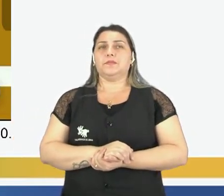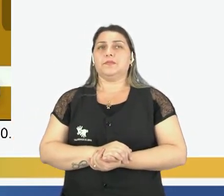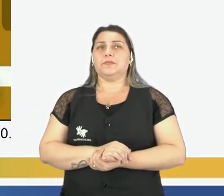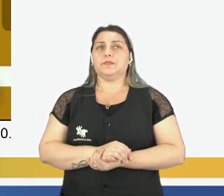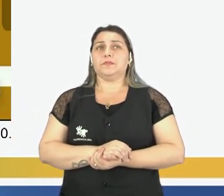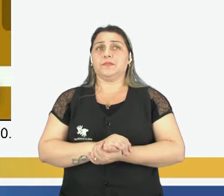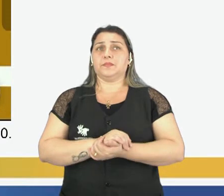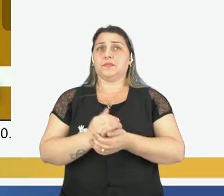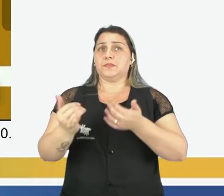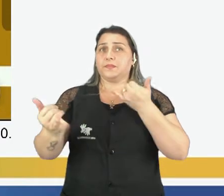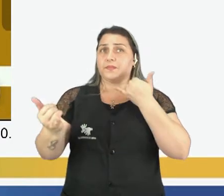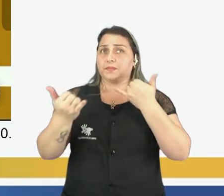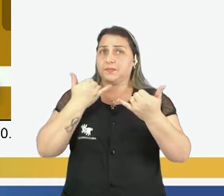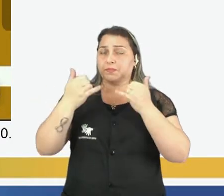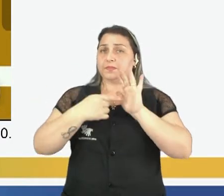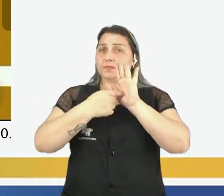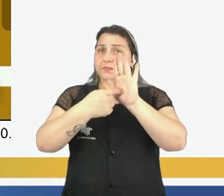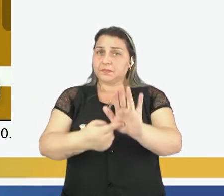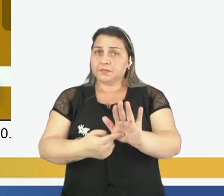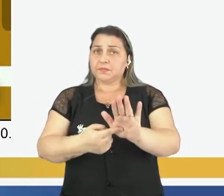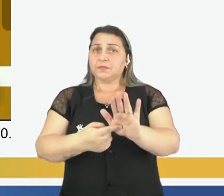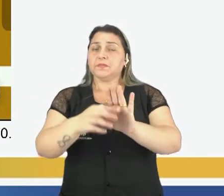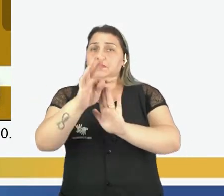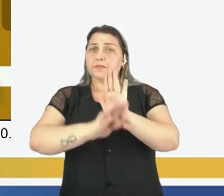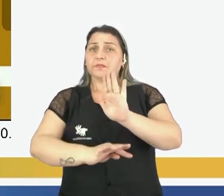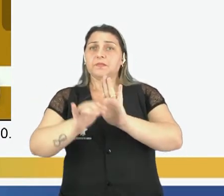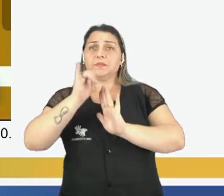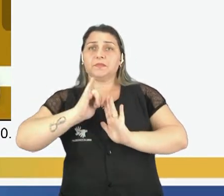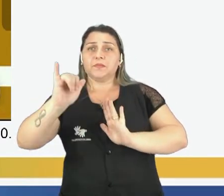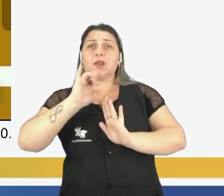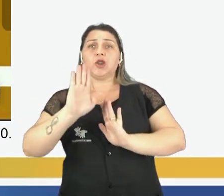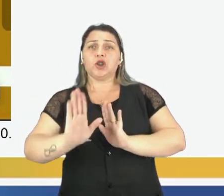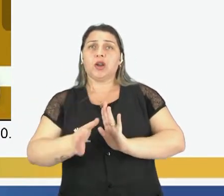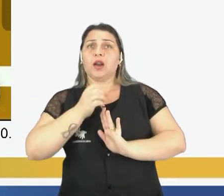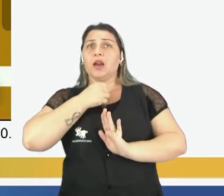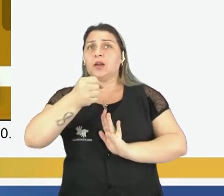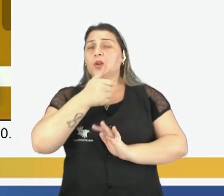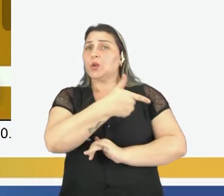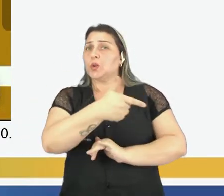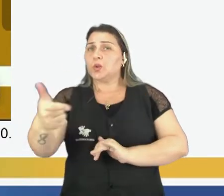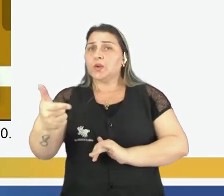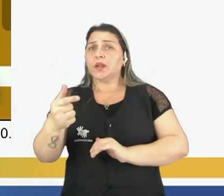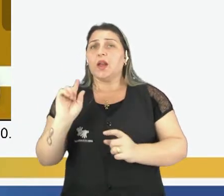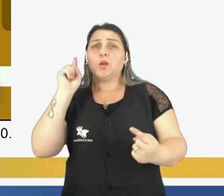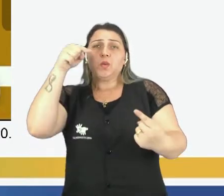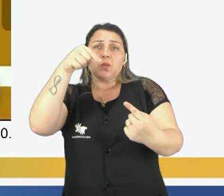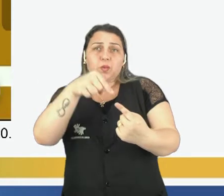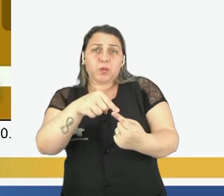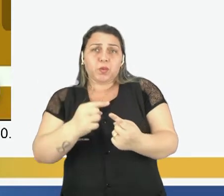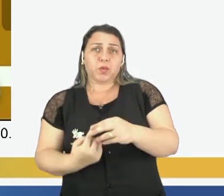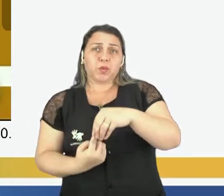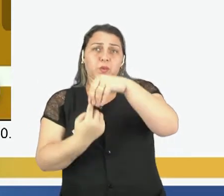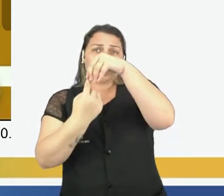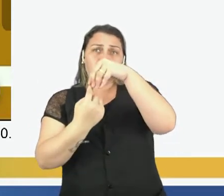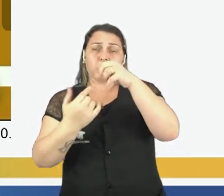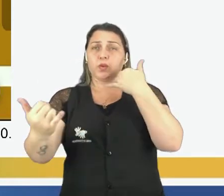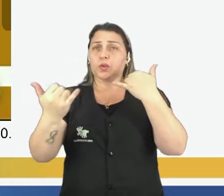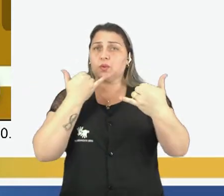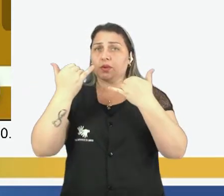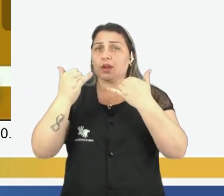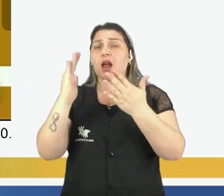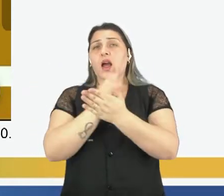A notícia apresenta um texto informativo. Já a reportagem não tem como única finalidade noticiar